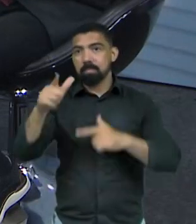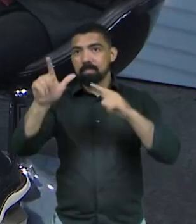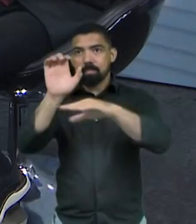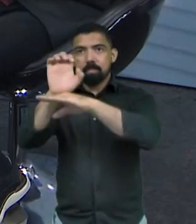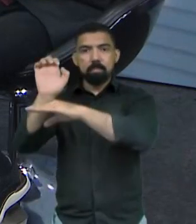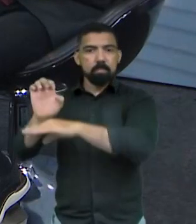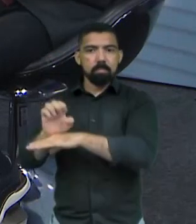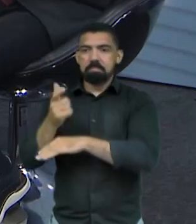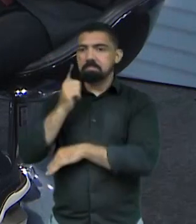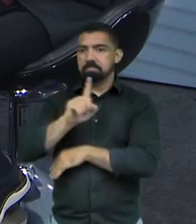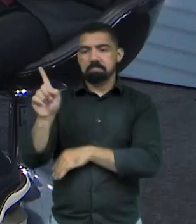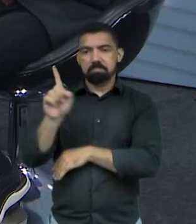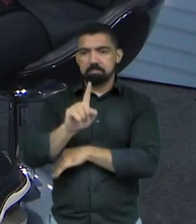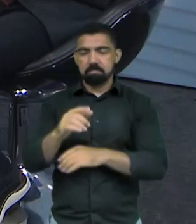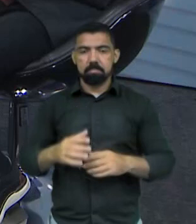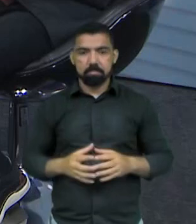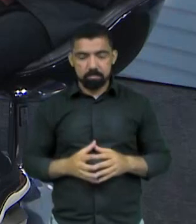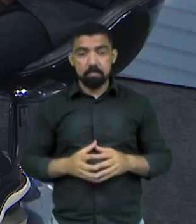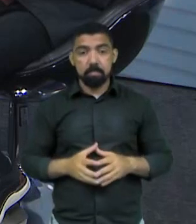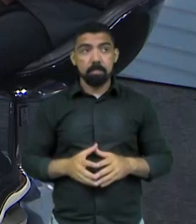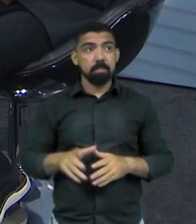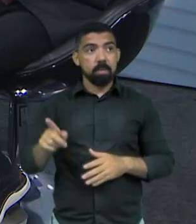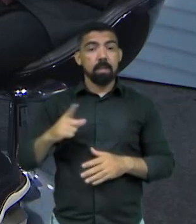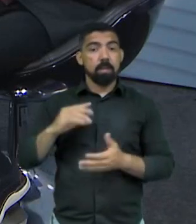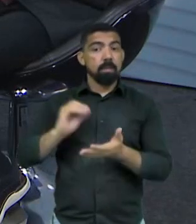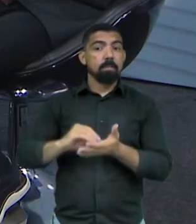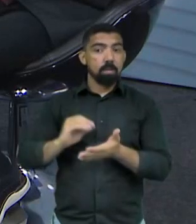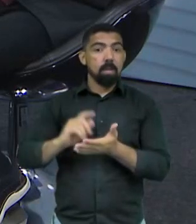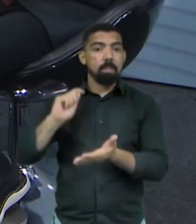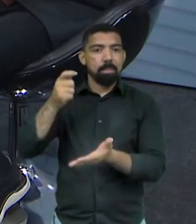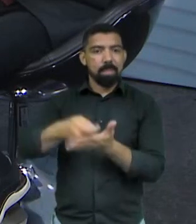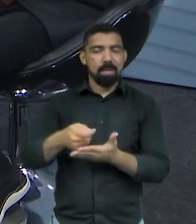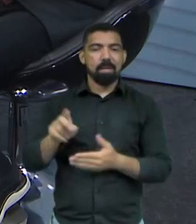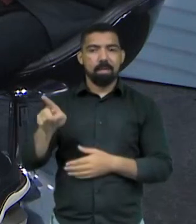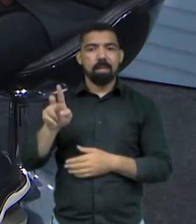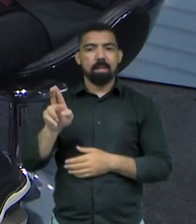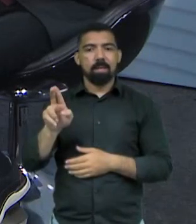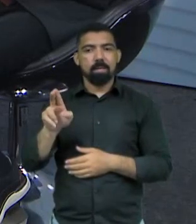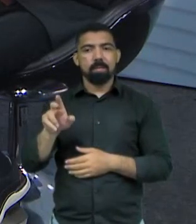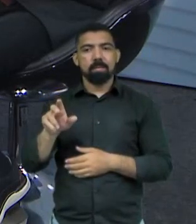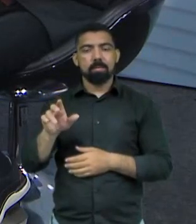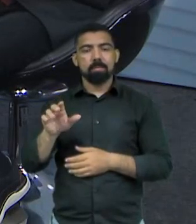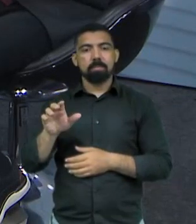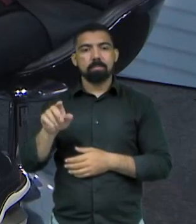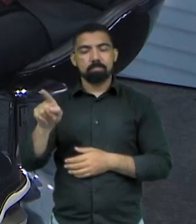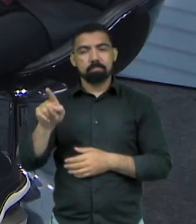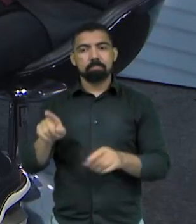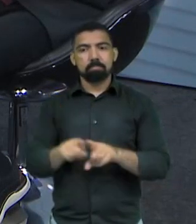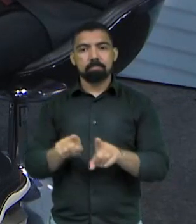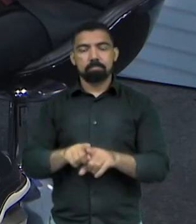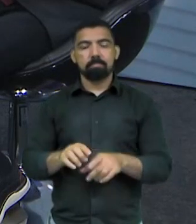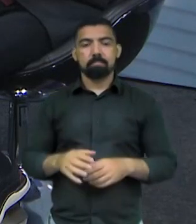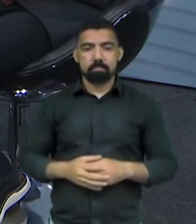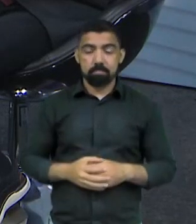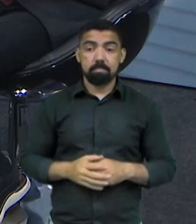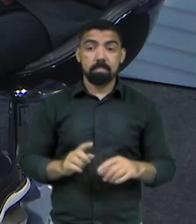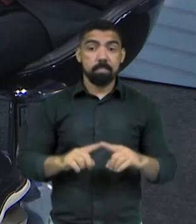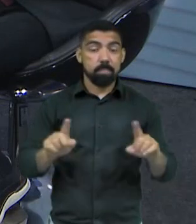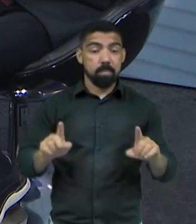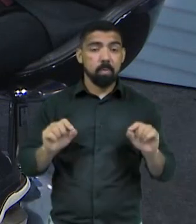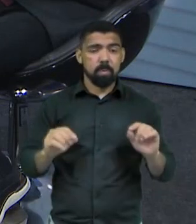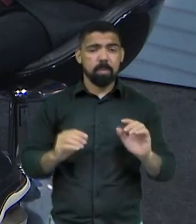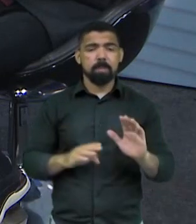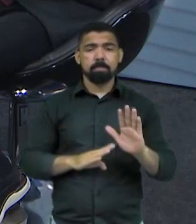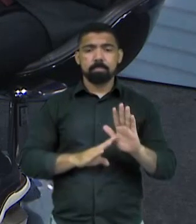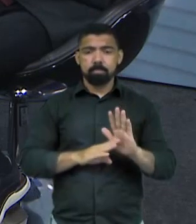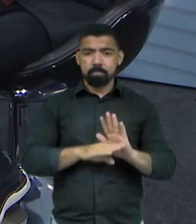conseguiram fazer, quitando, inclusive, débitos com a União, os outros estados inadimplentes. É, mais que isso,